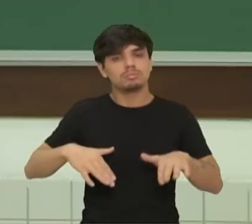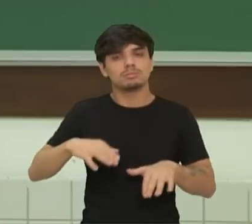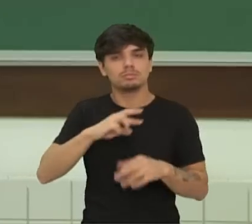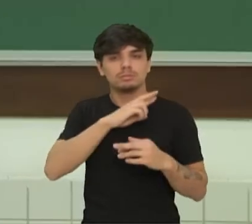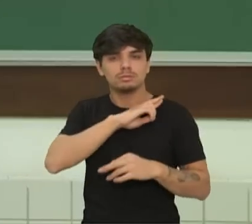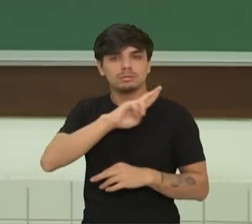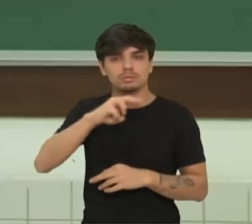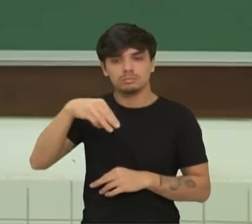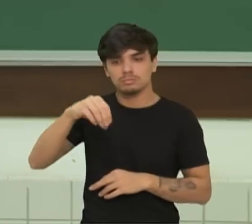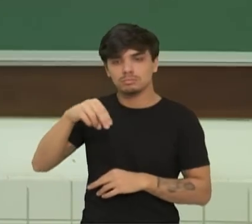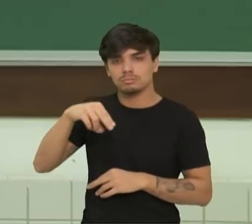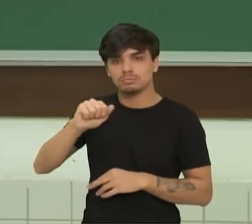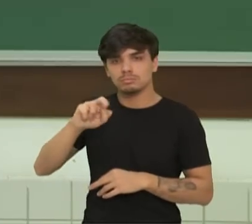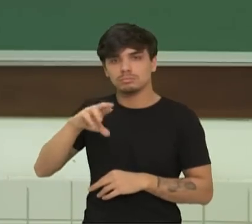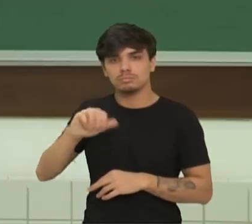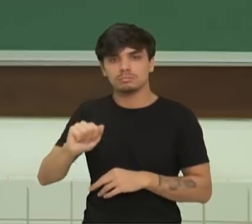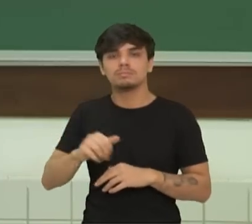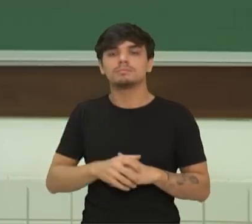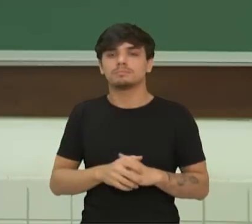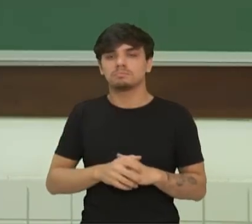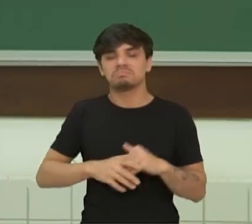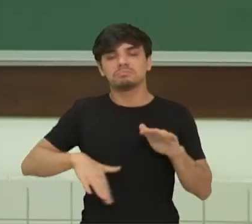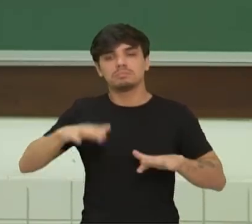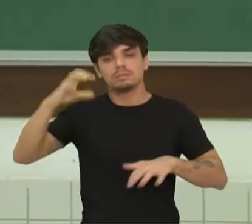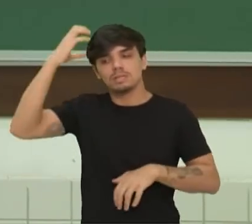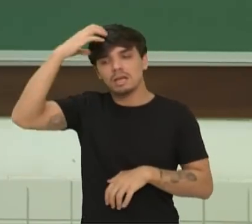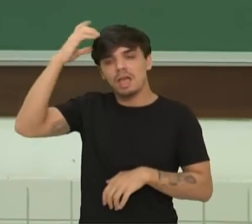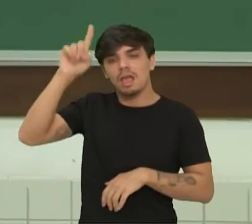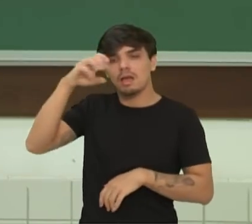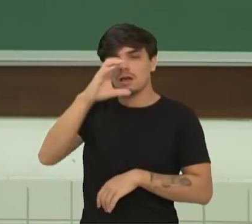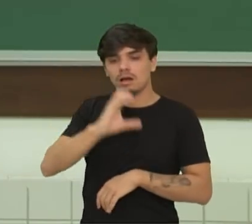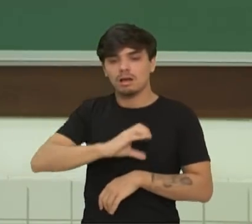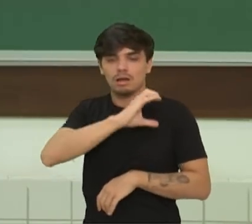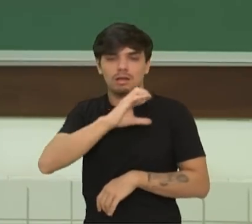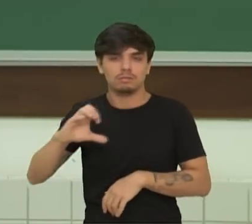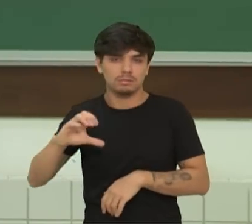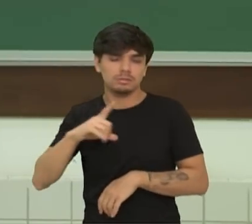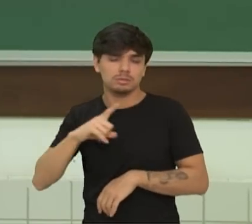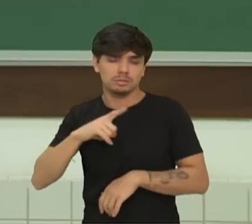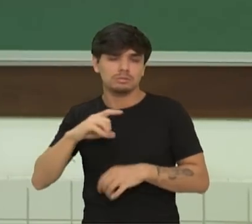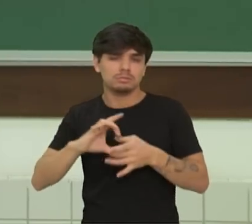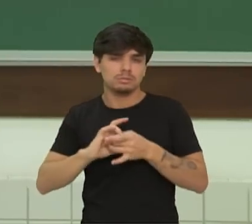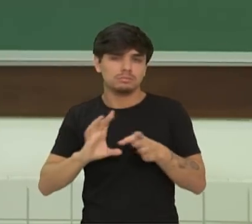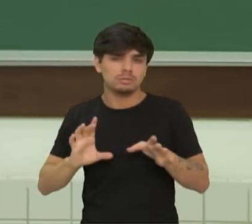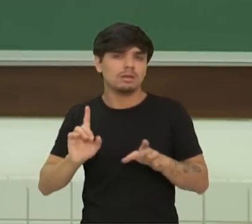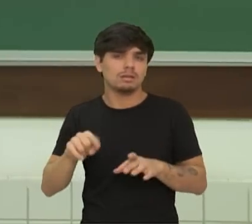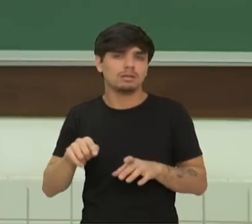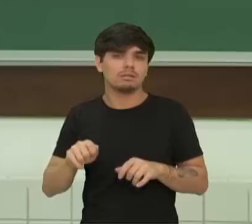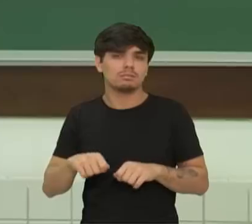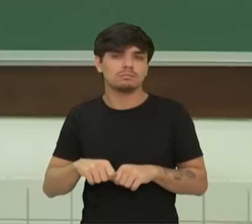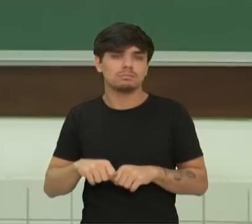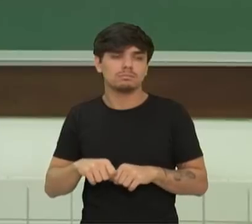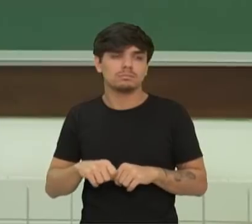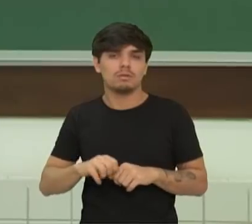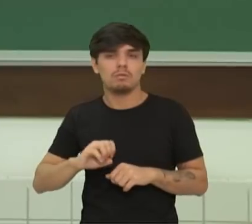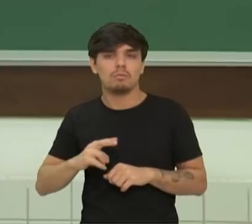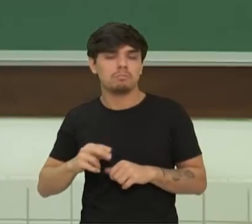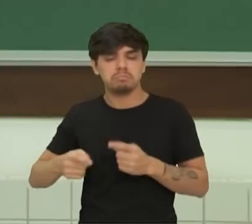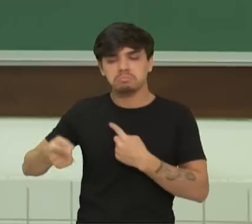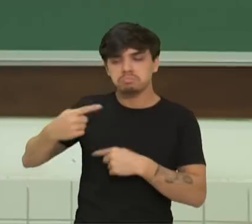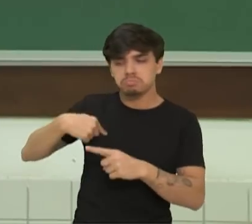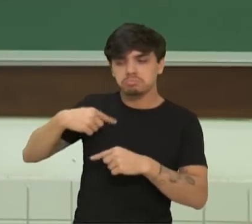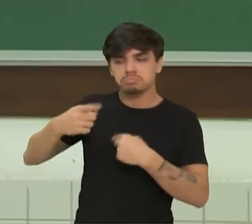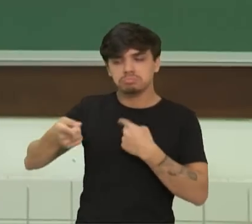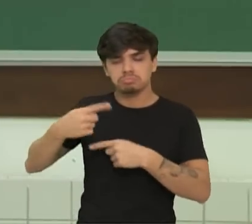monarca. Independente se o rei era católico, você tinha liberdade de culto, eu poderia ser luterana. Ou ao